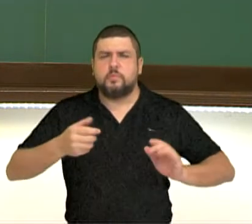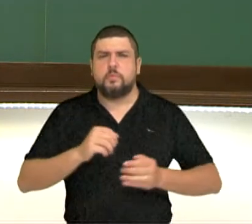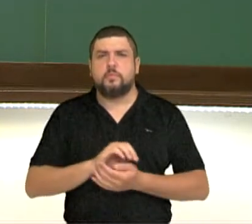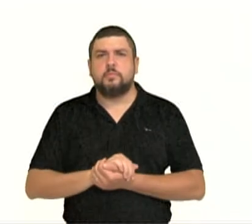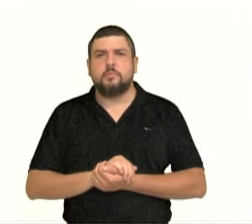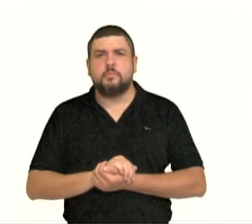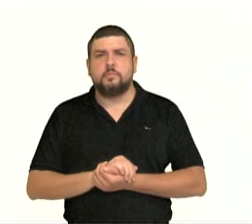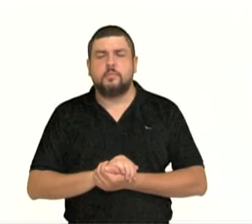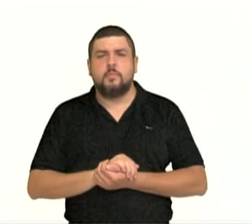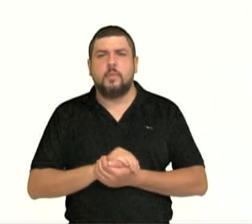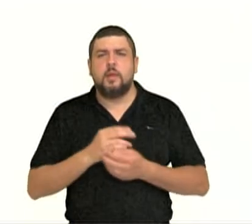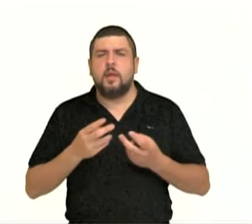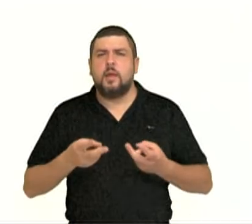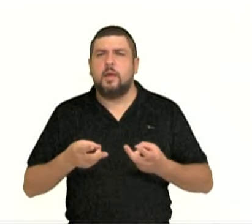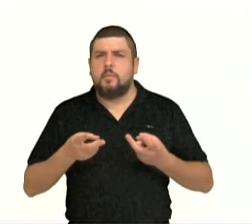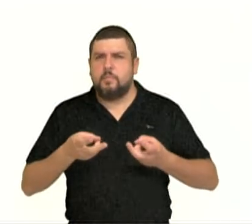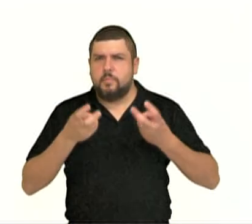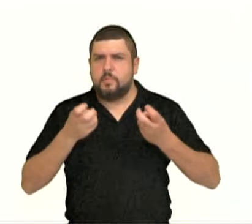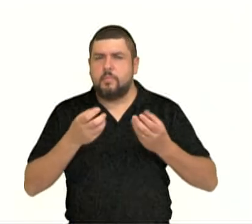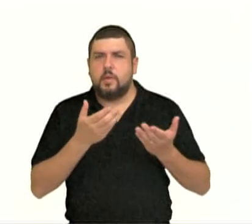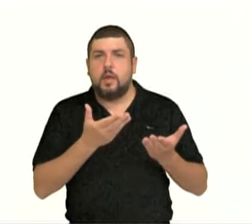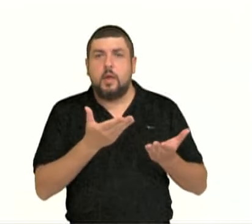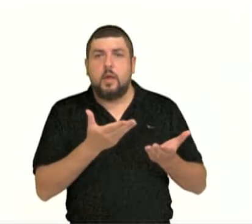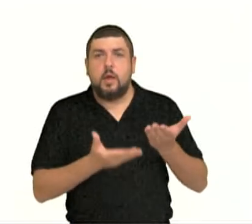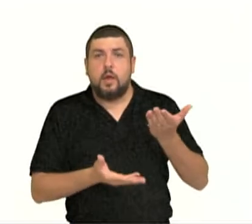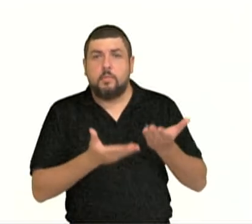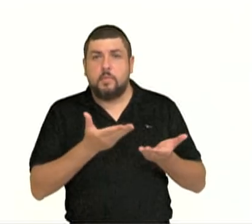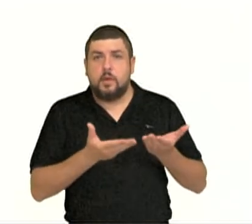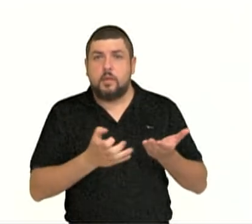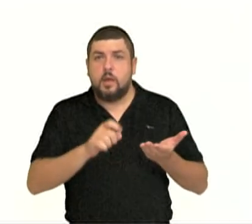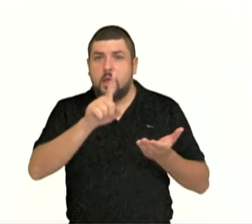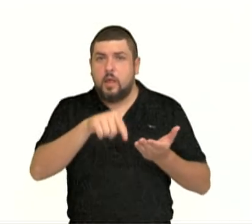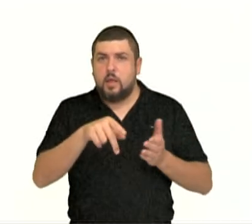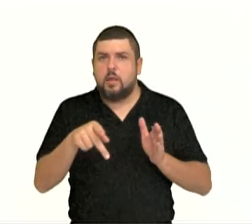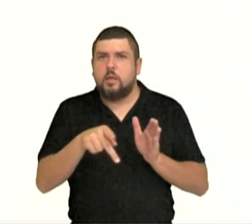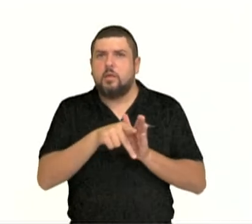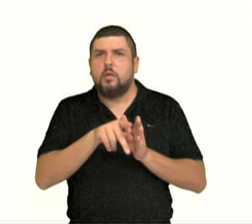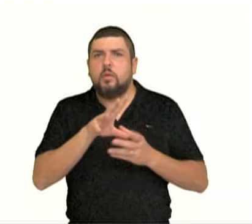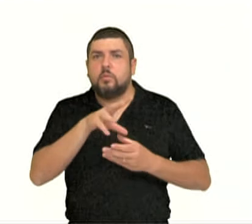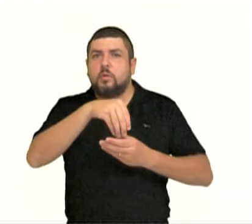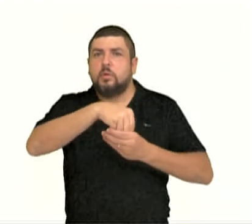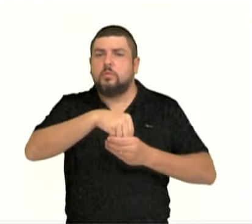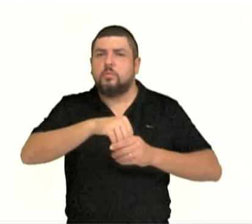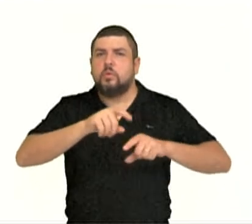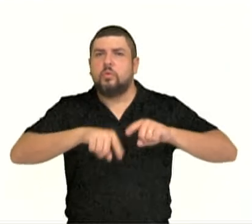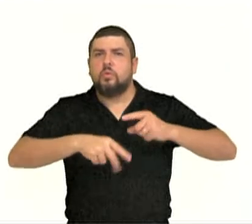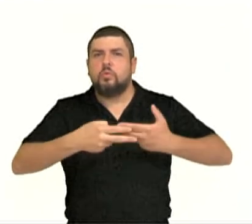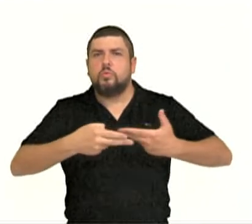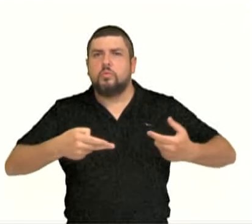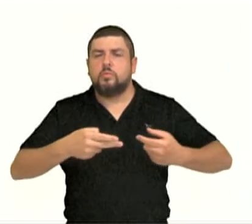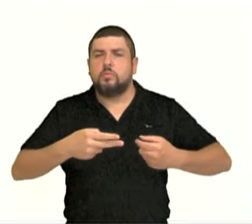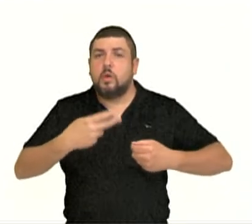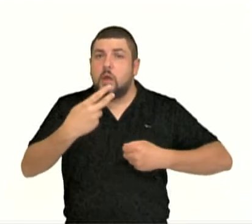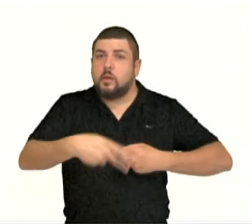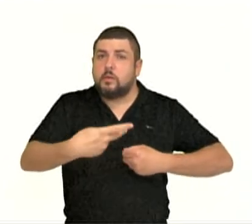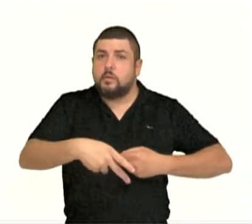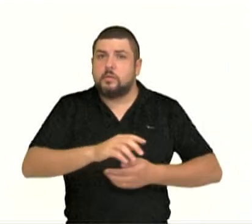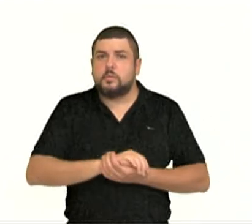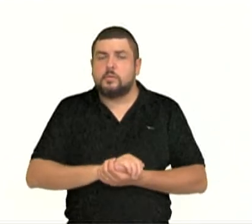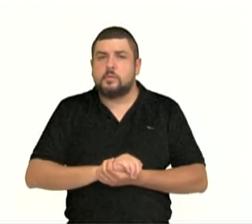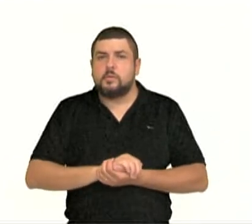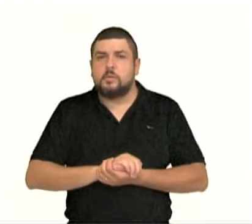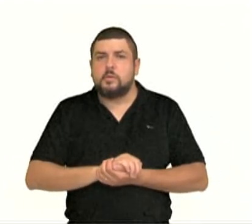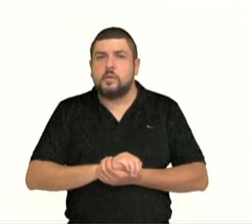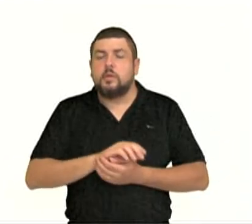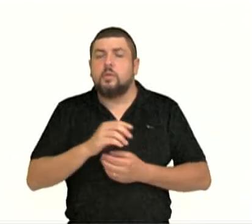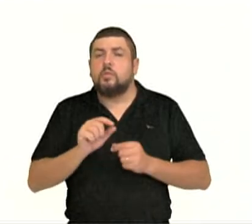interessante. A massa é uma propriedade intrínseca, como também a velocidade, ou seja, é uma coisa dele, certo? Está relacionado com